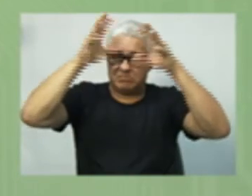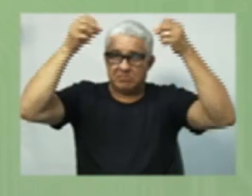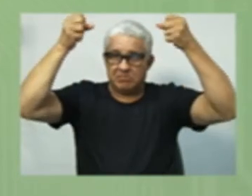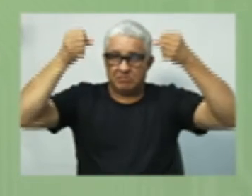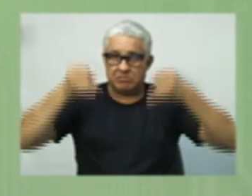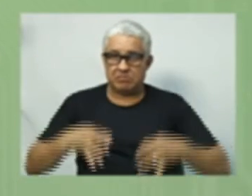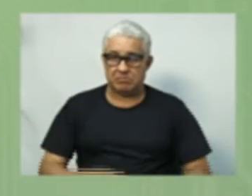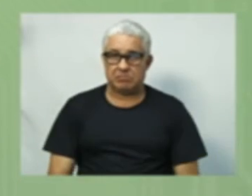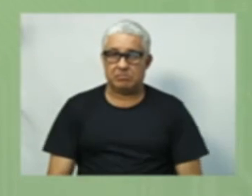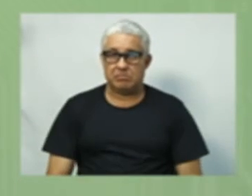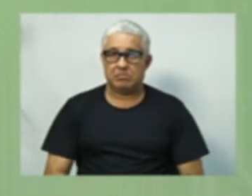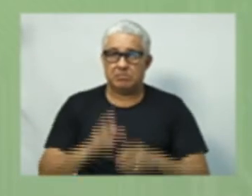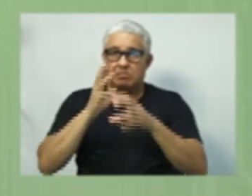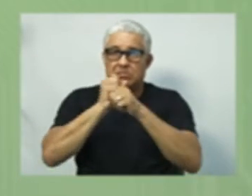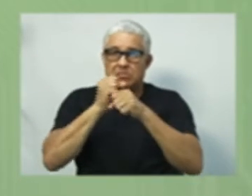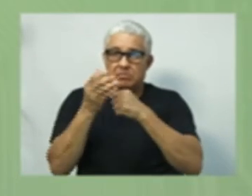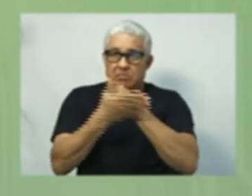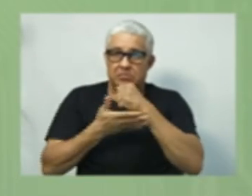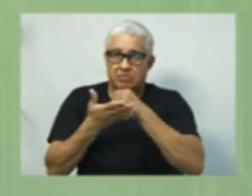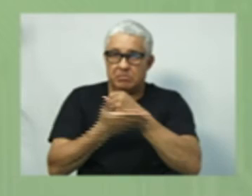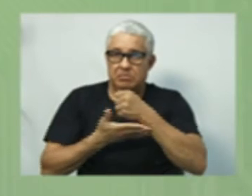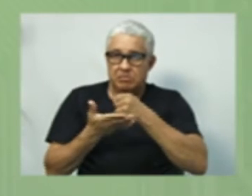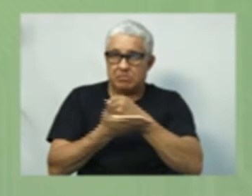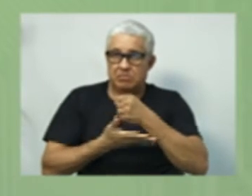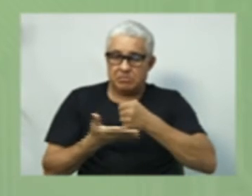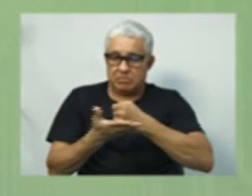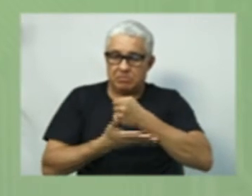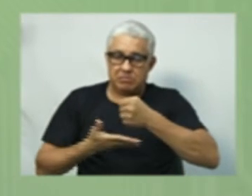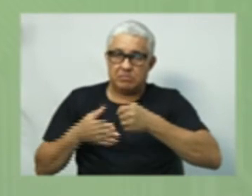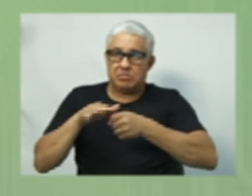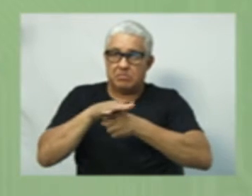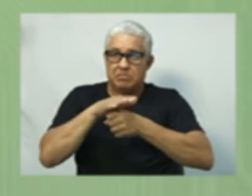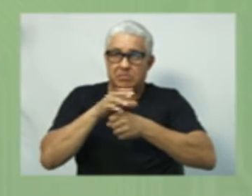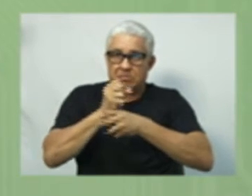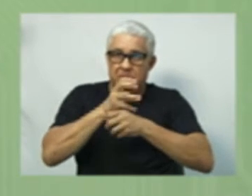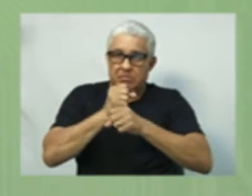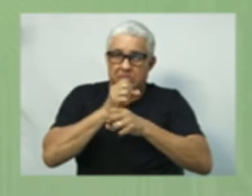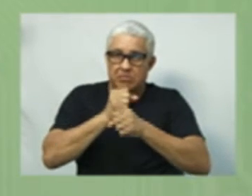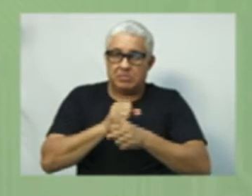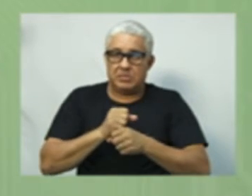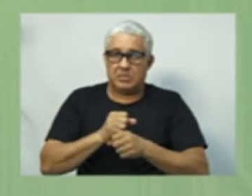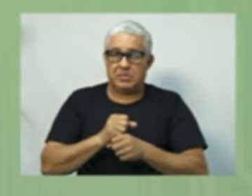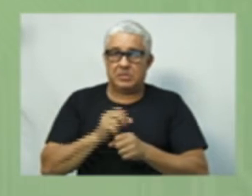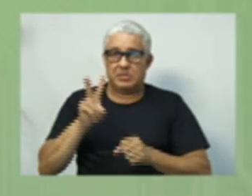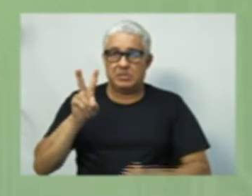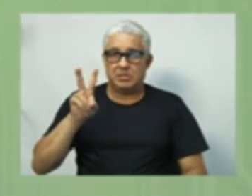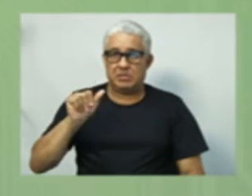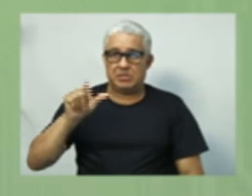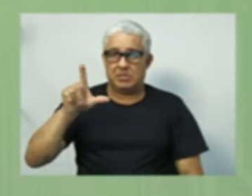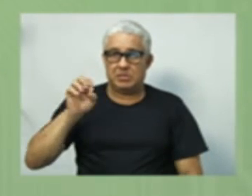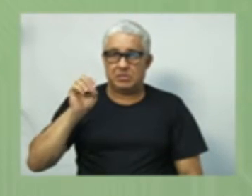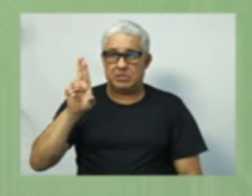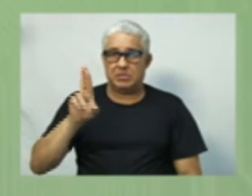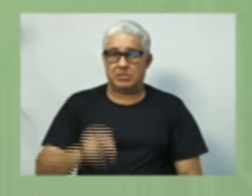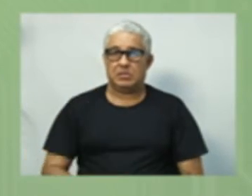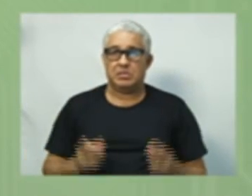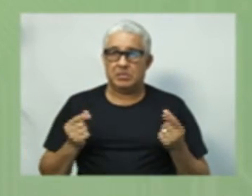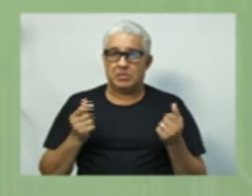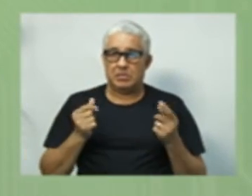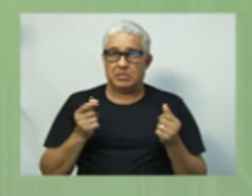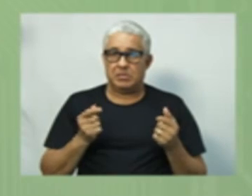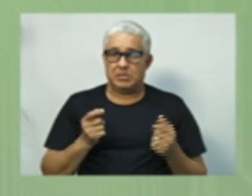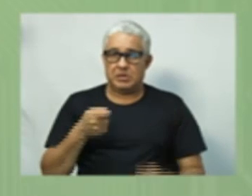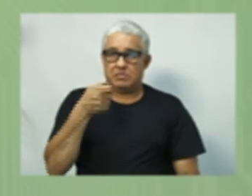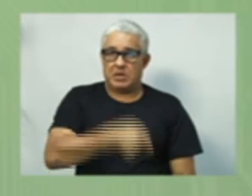explicou base de cálculo, né? A base de cálculo, que é o valor que foi cobrado,